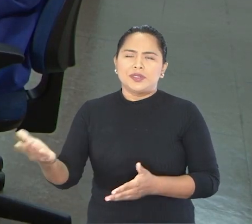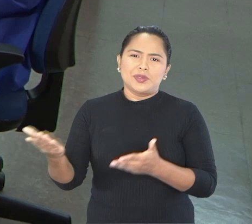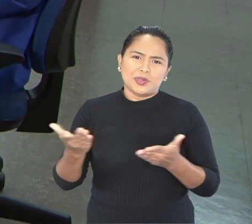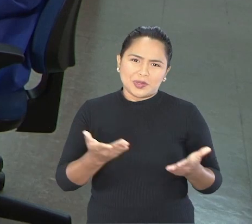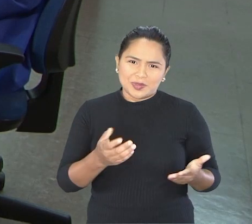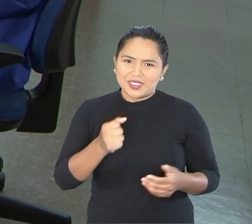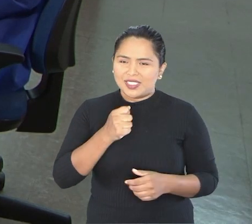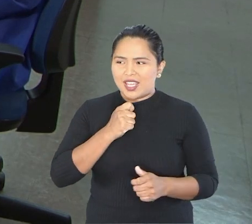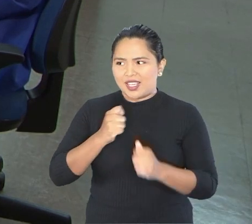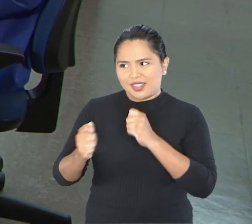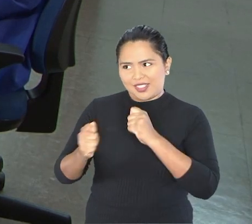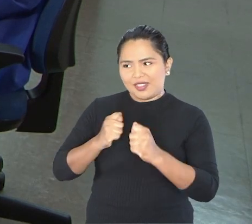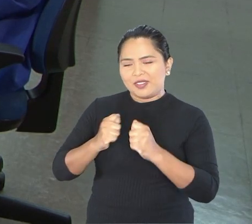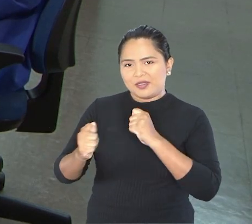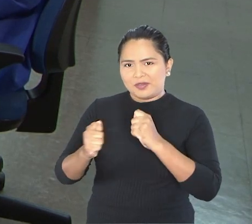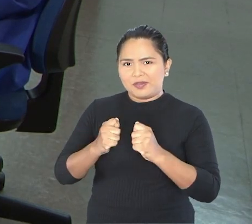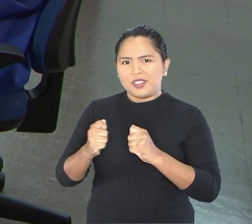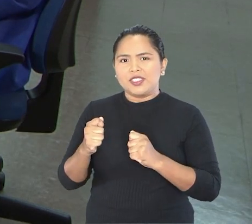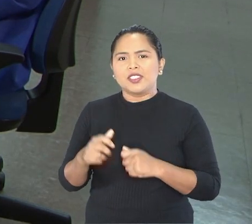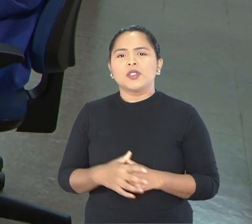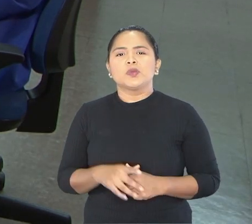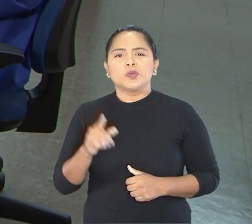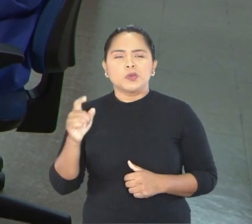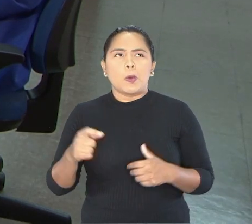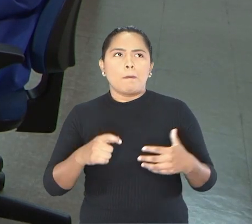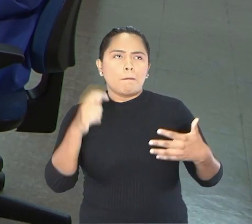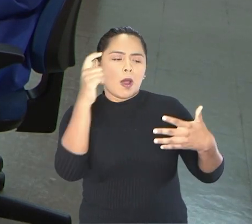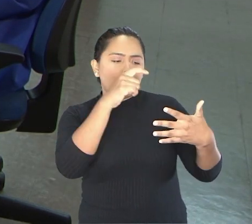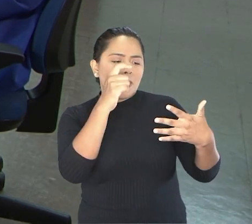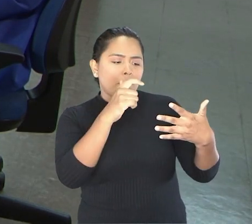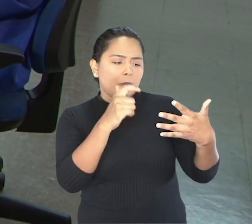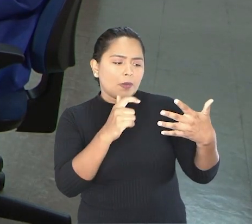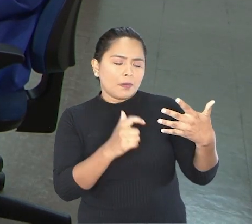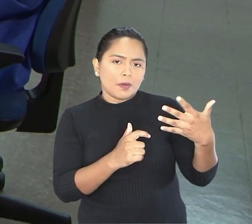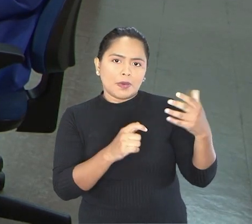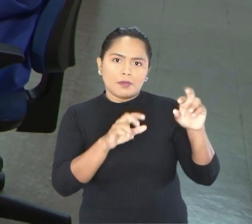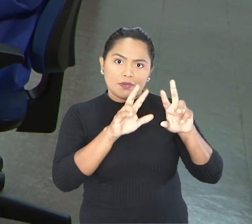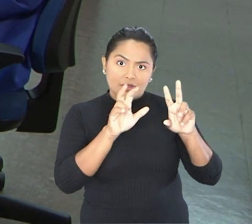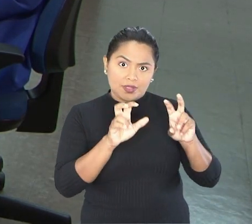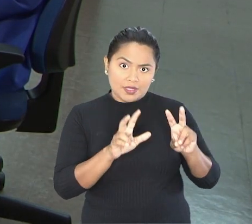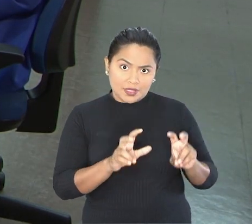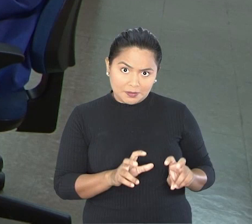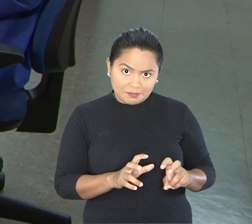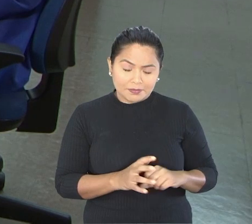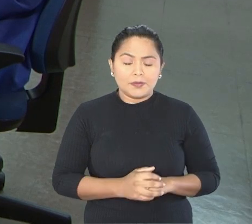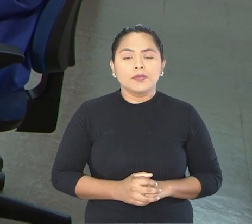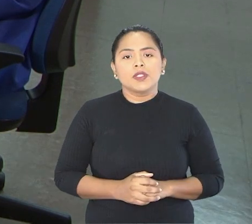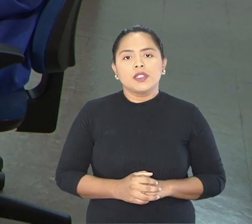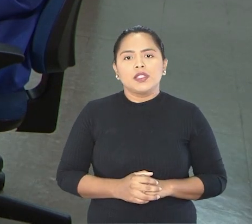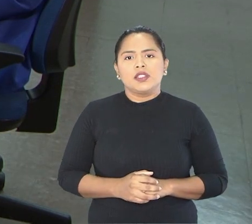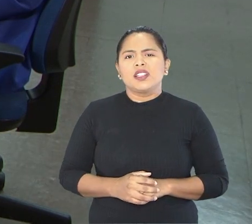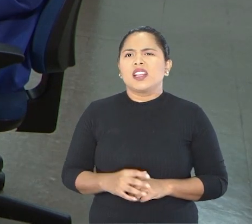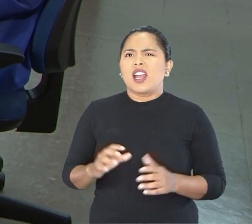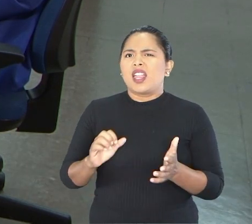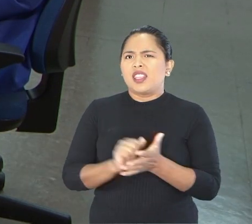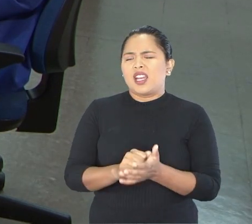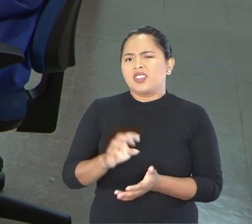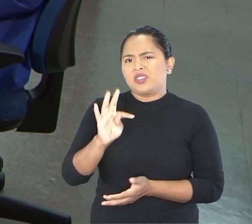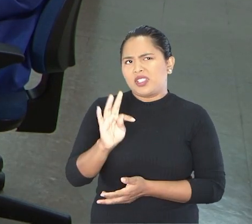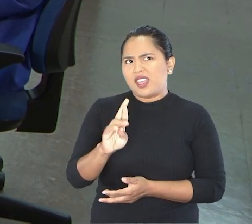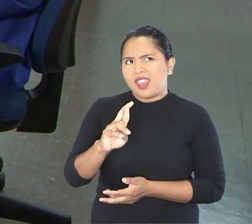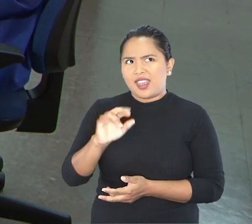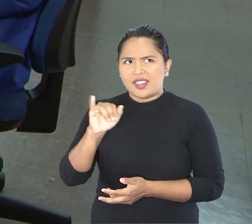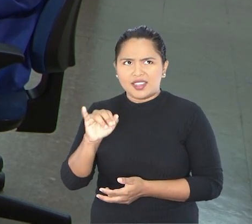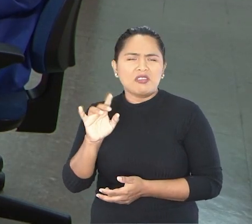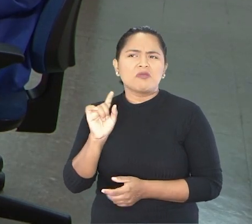essa entrevista, né, você me pontuou alguns temas que a gente poderia tratar, e um deles foi o cadastro do TRI. Sim. Eu até perguntei o que é TRI,